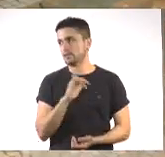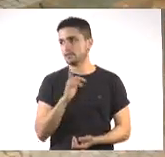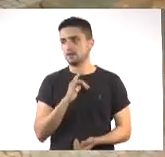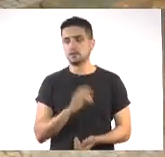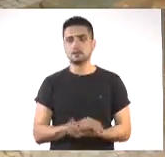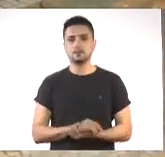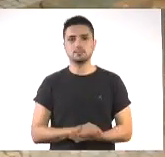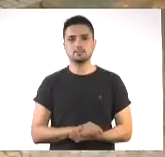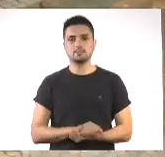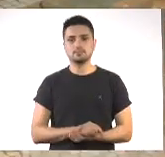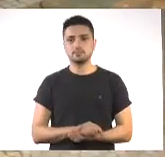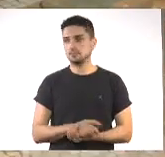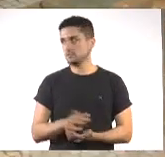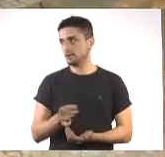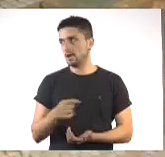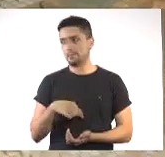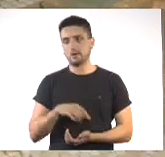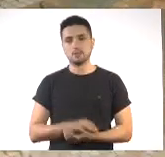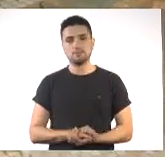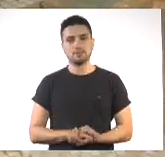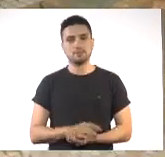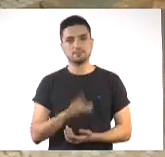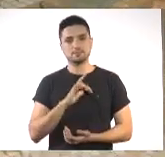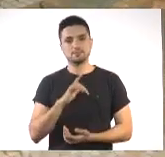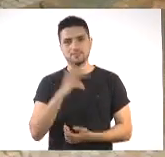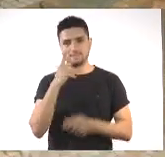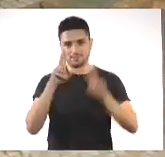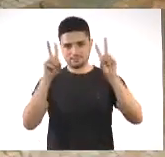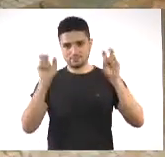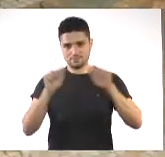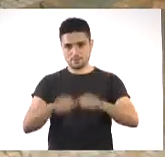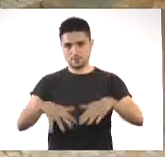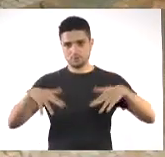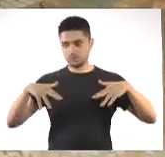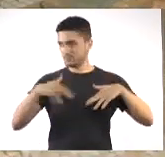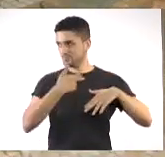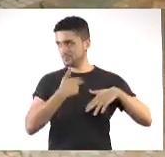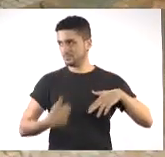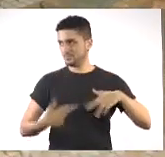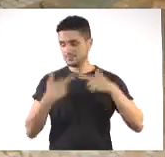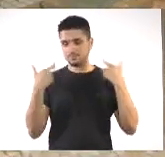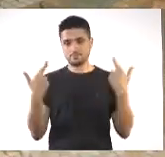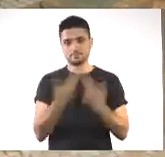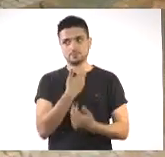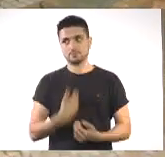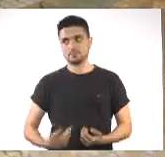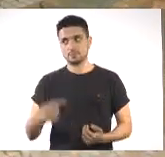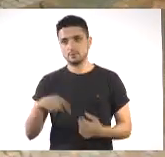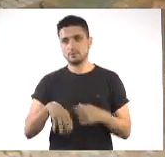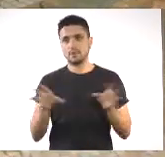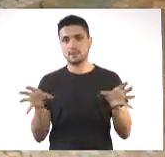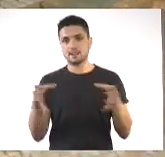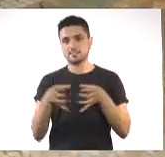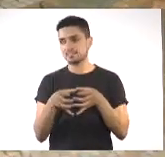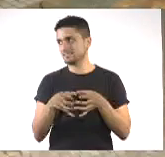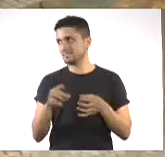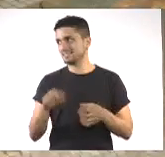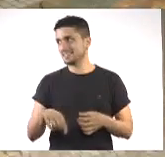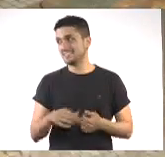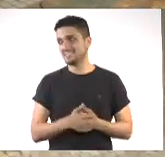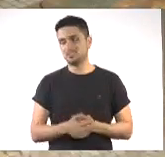fala do deputado Luiz Paulo, por conta da audiência pública que a Comissão de Saúde realizou na